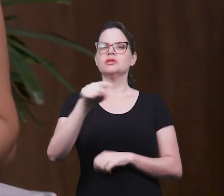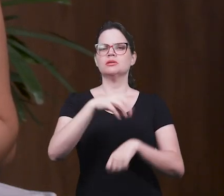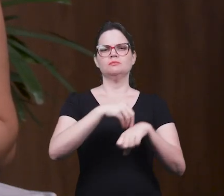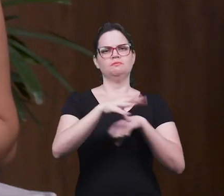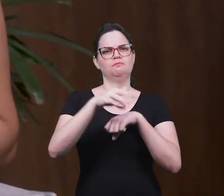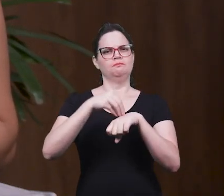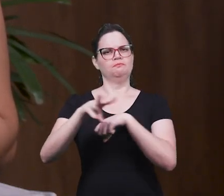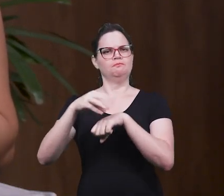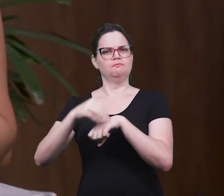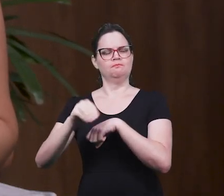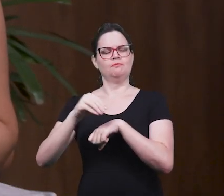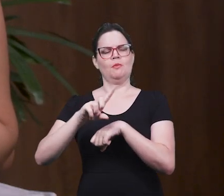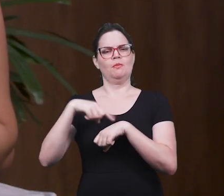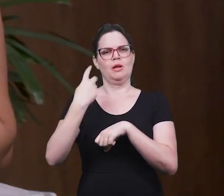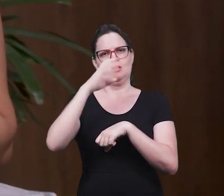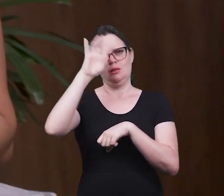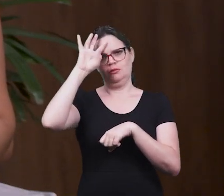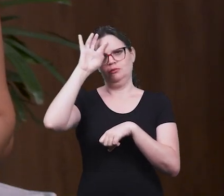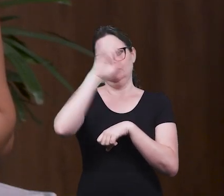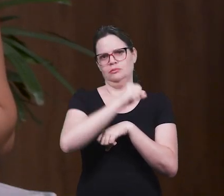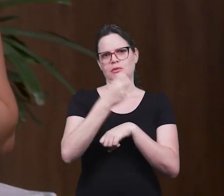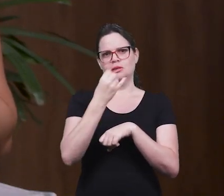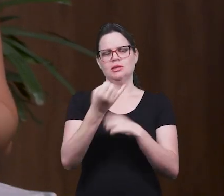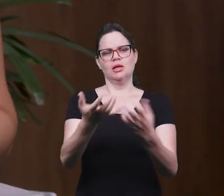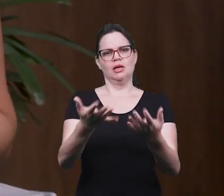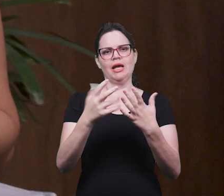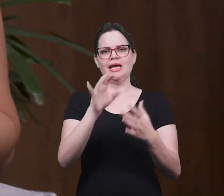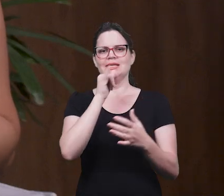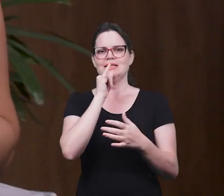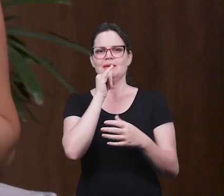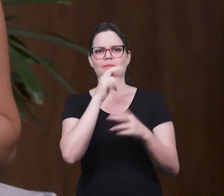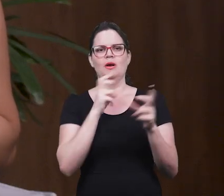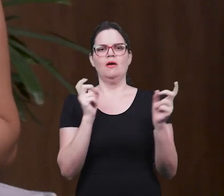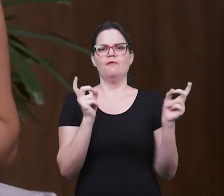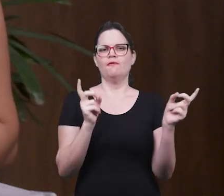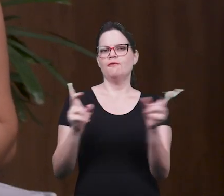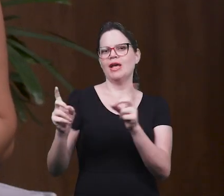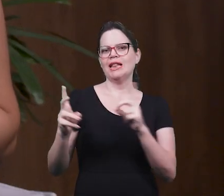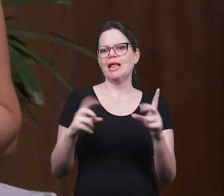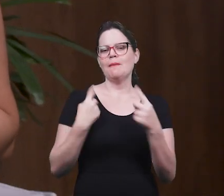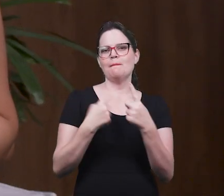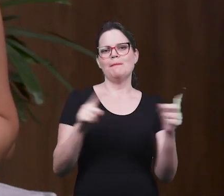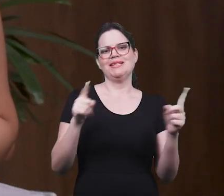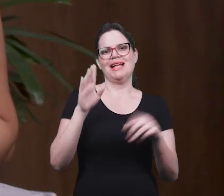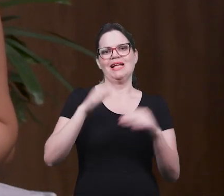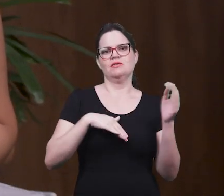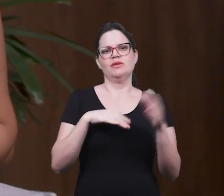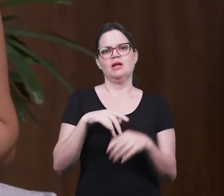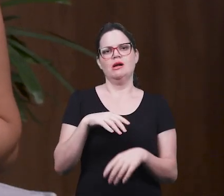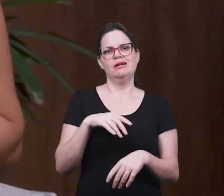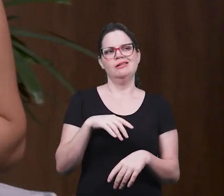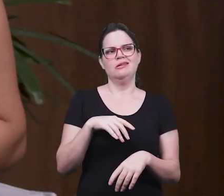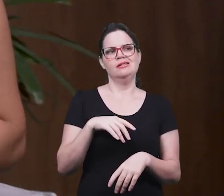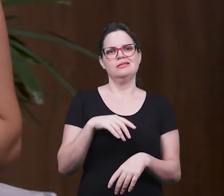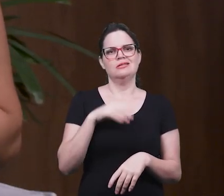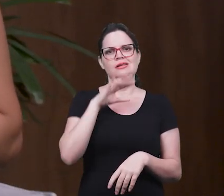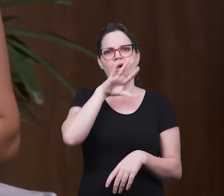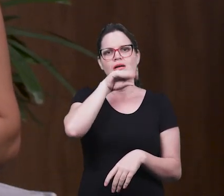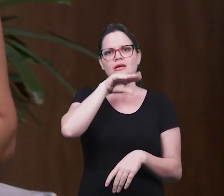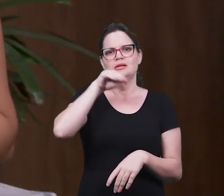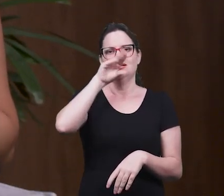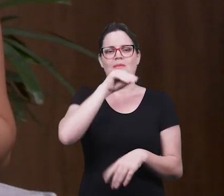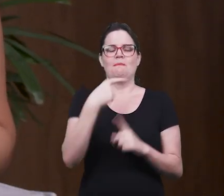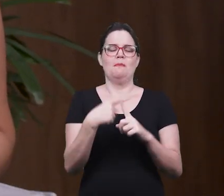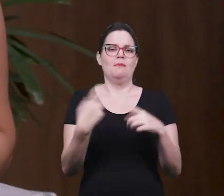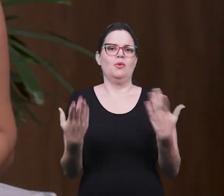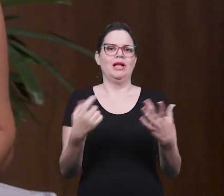passar e ensinar para nós, para quem quer vender um serviço ou um produto, como passar mais segurança, diminuir o medo, minimizar o